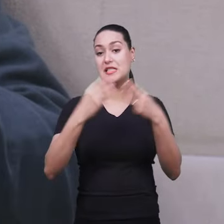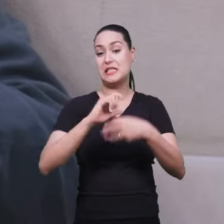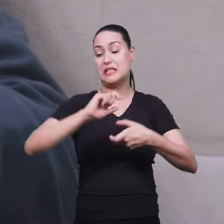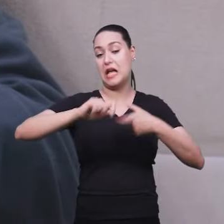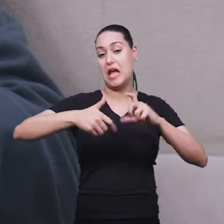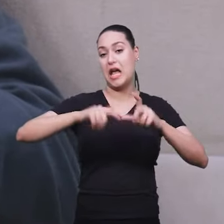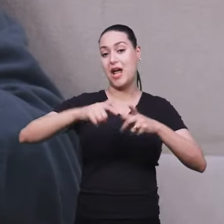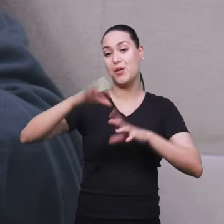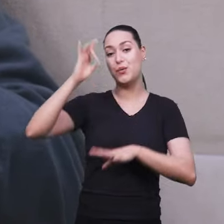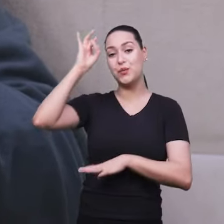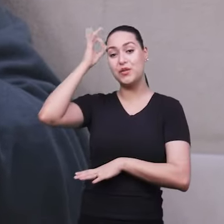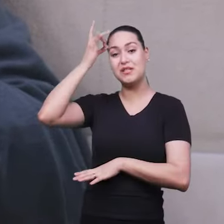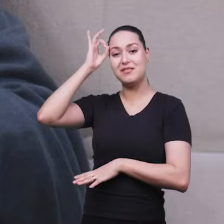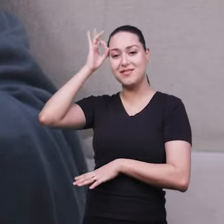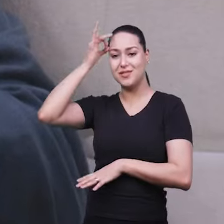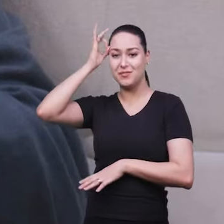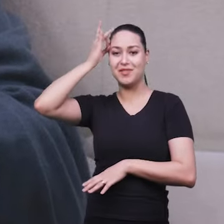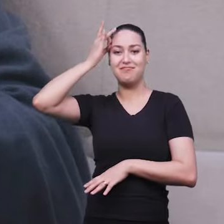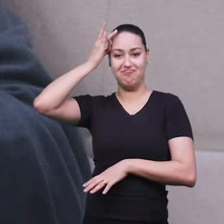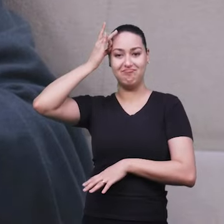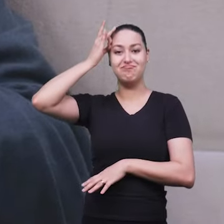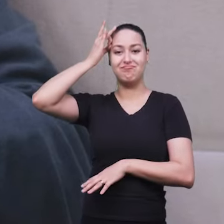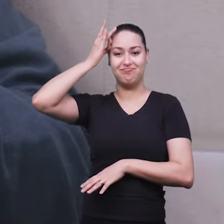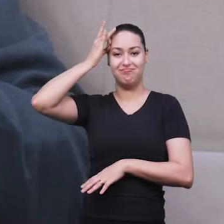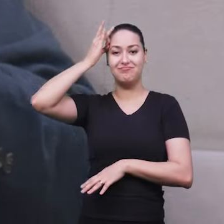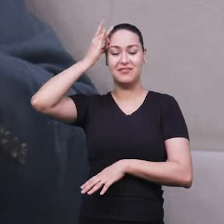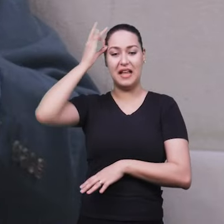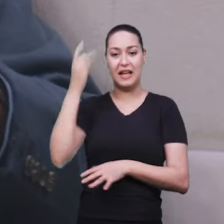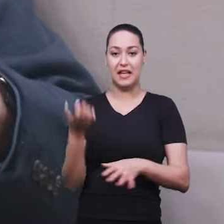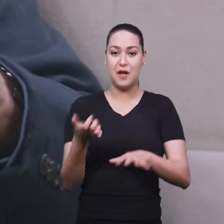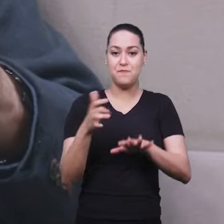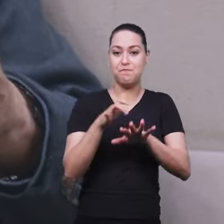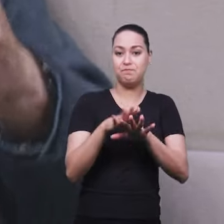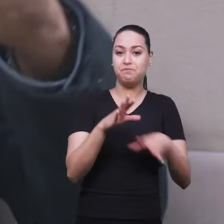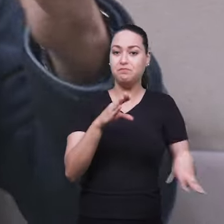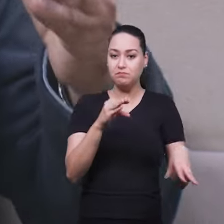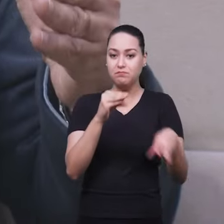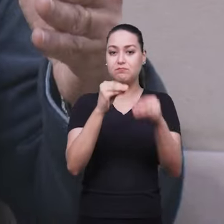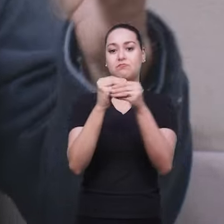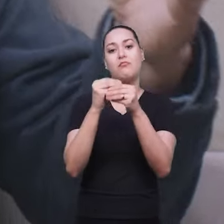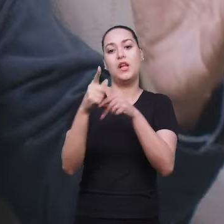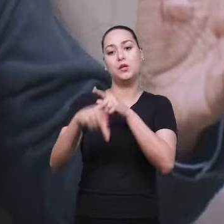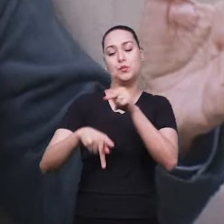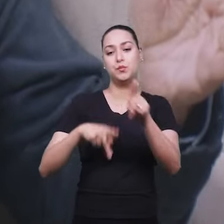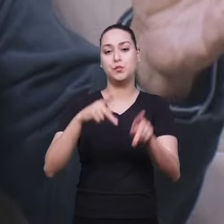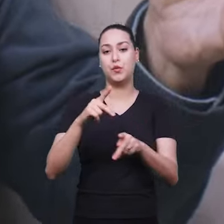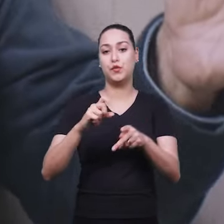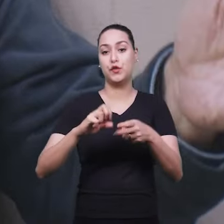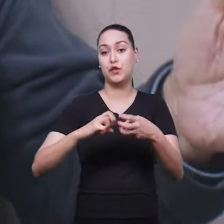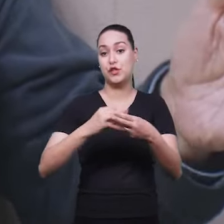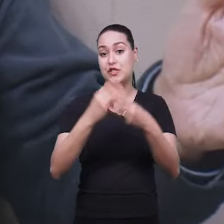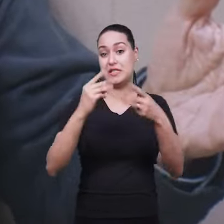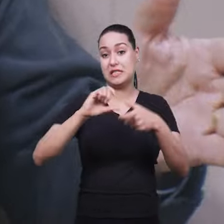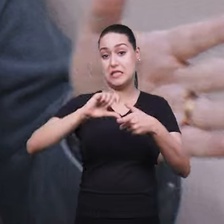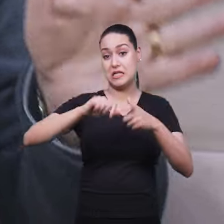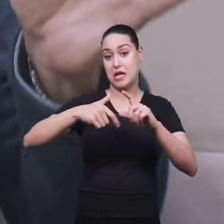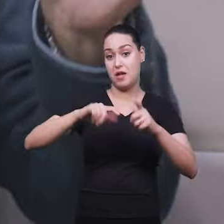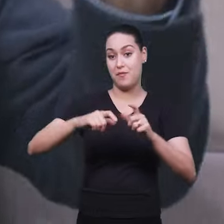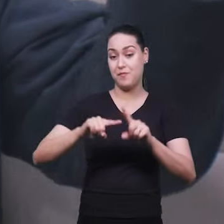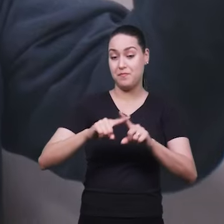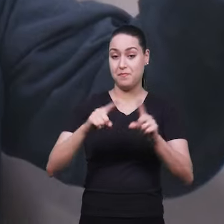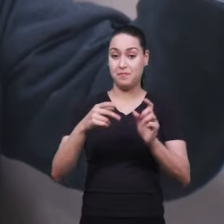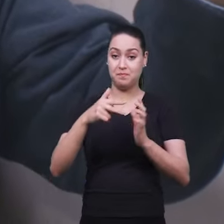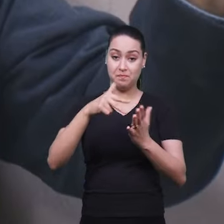Né? De fato, ela foi conquistada para ser parte integrante, naquela época, do povo de Israel, mas